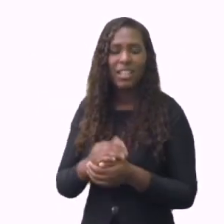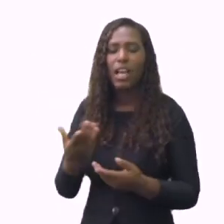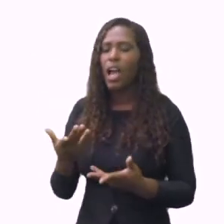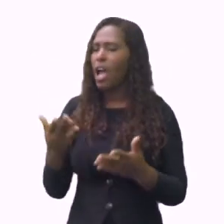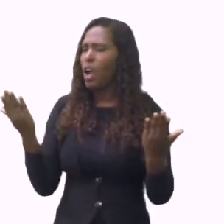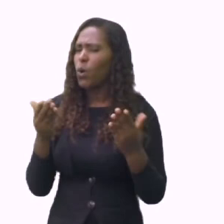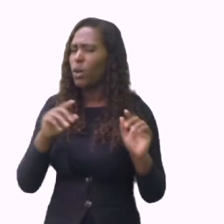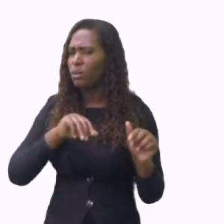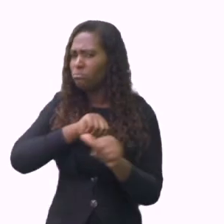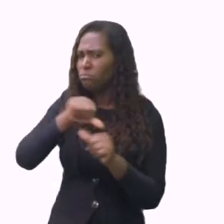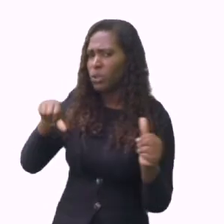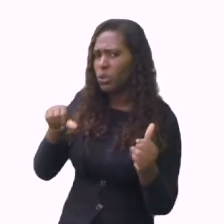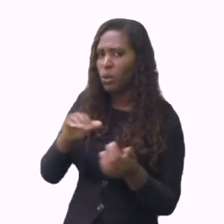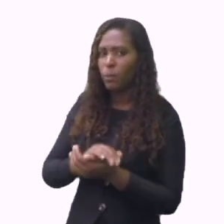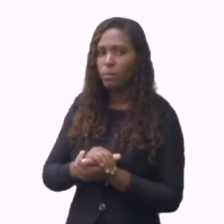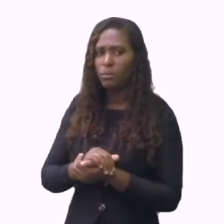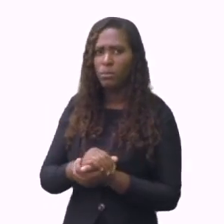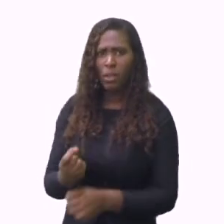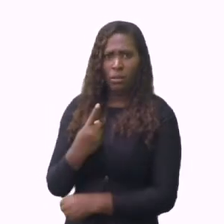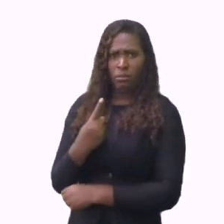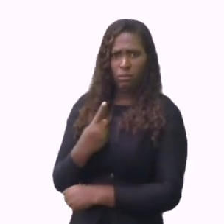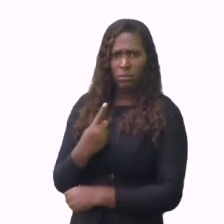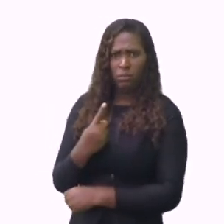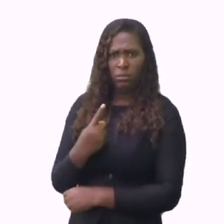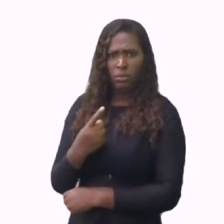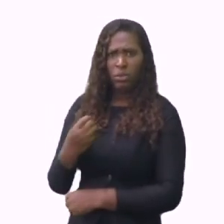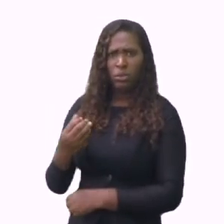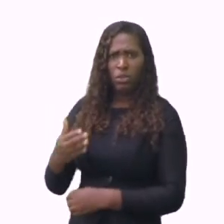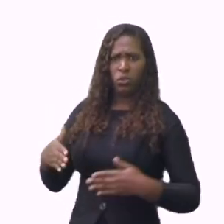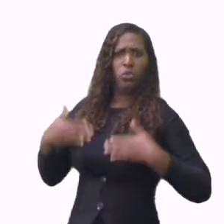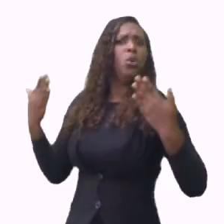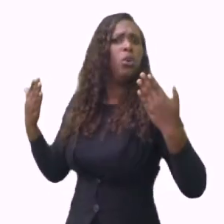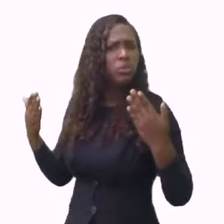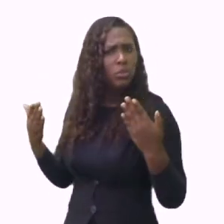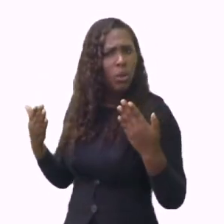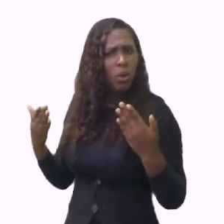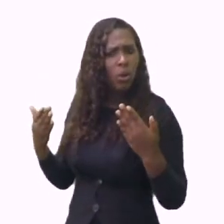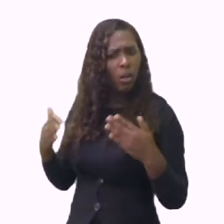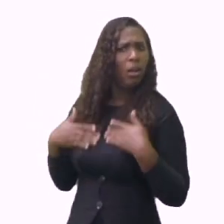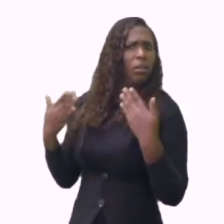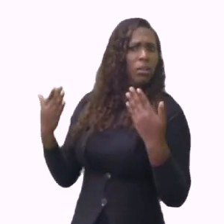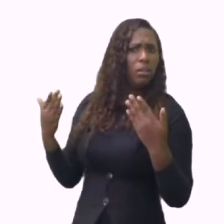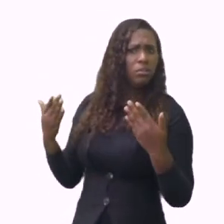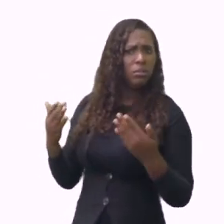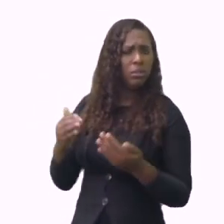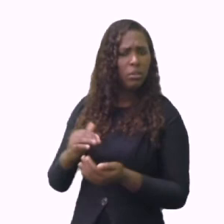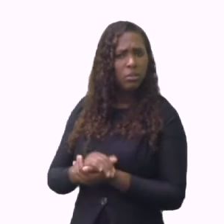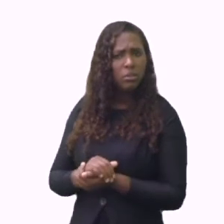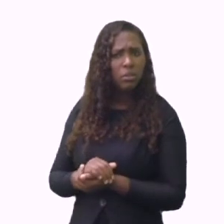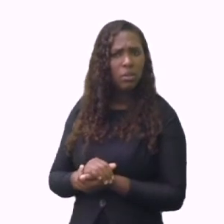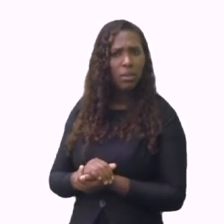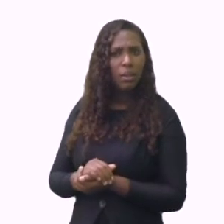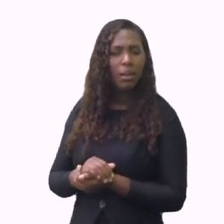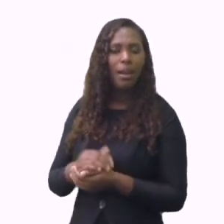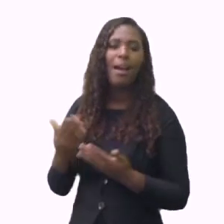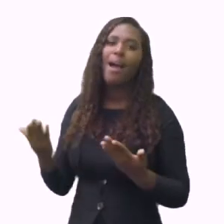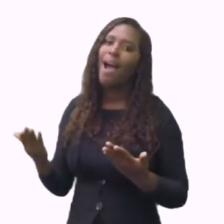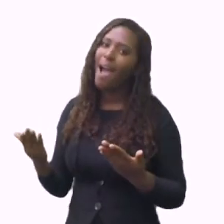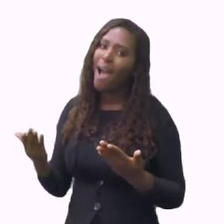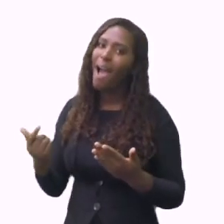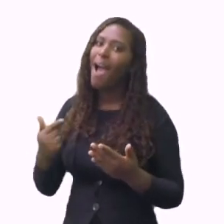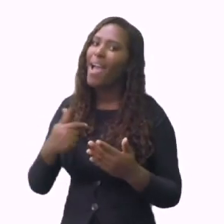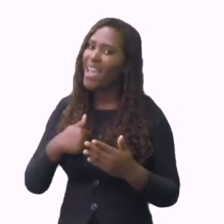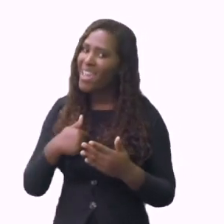que então, no final, preciso ter um sinal, um ponto de exclamação. Eu assustei. Então, eu preciso ajudar na